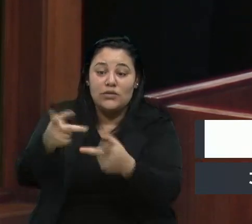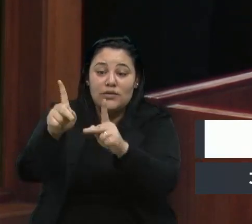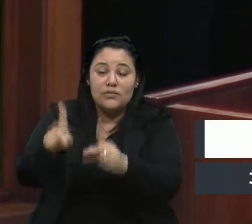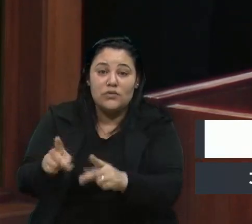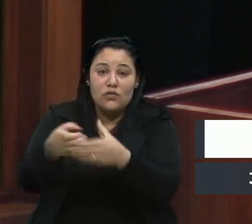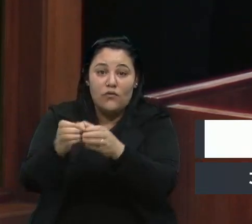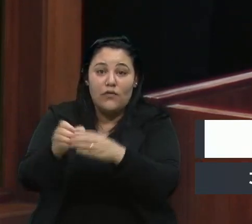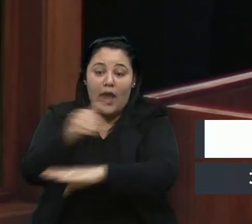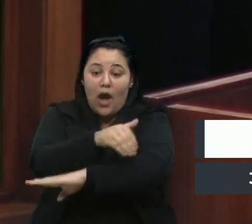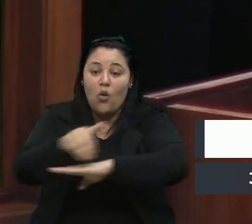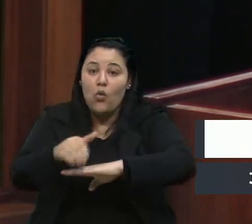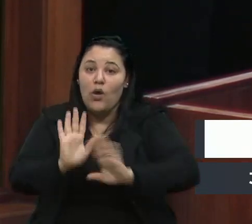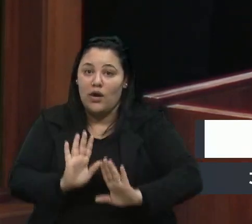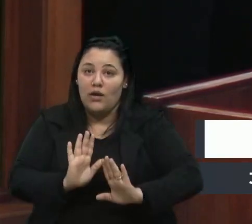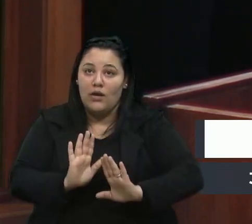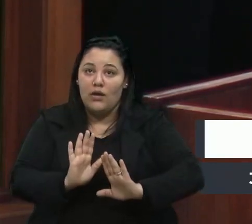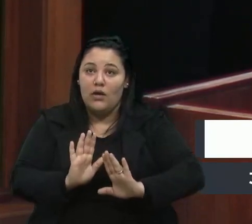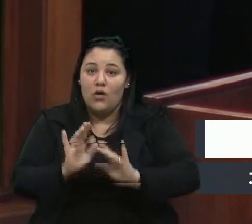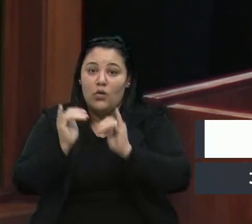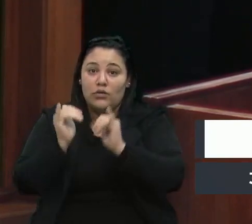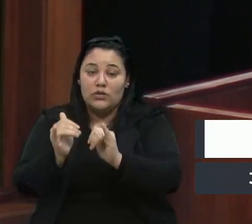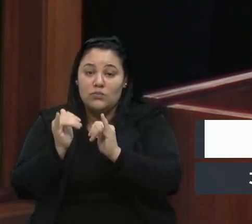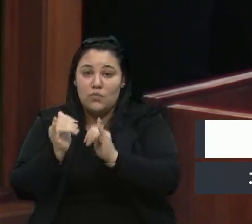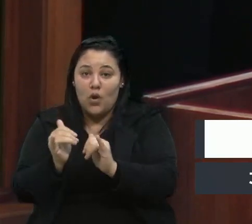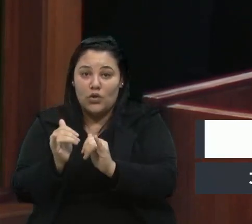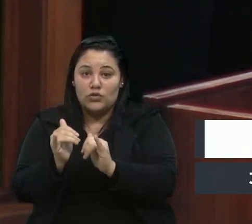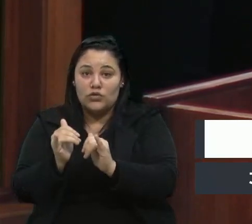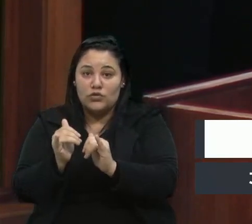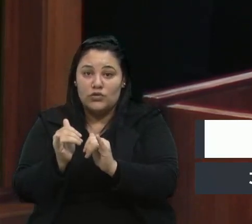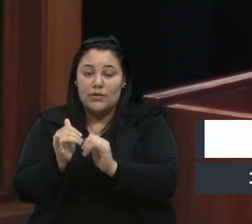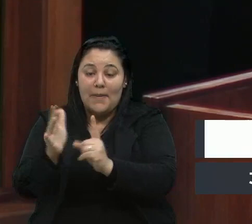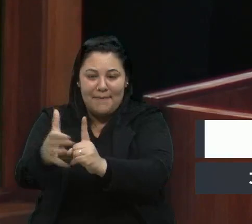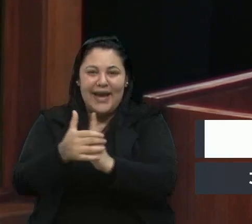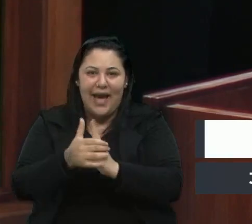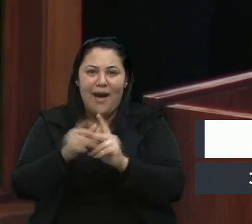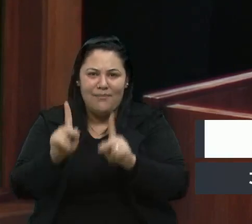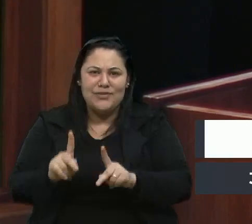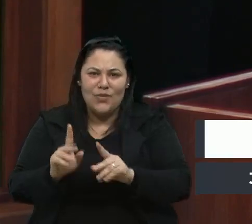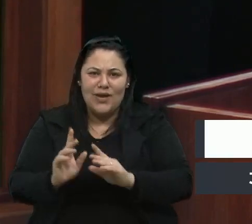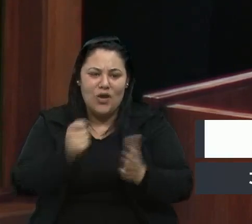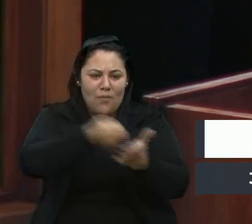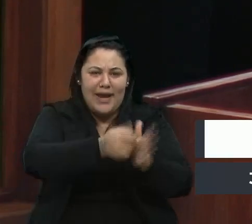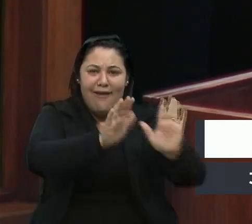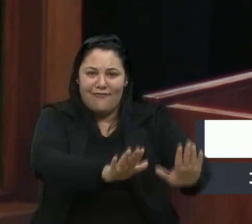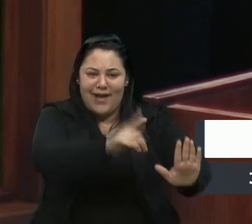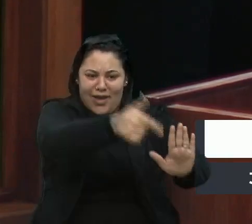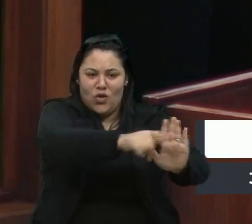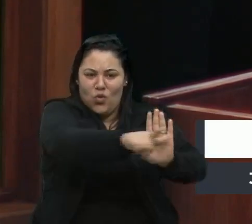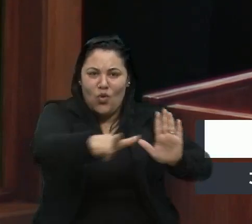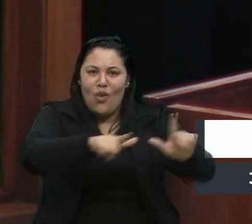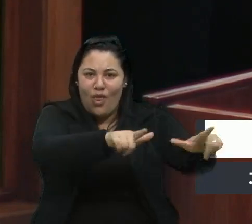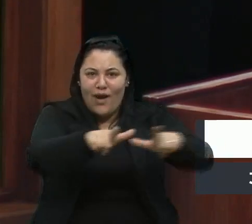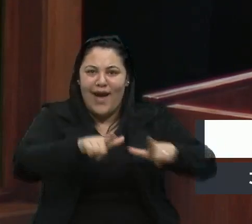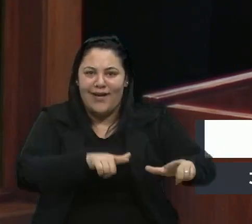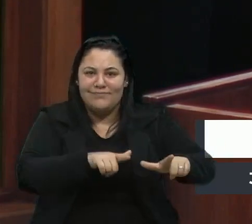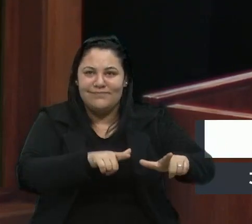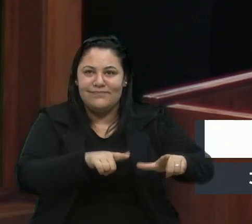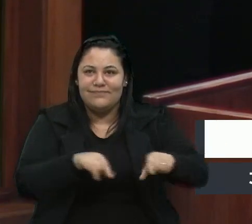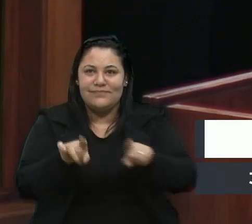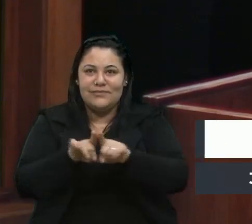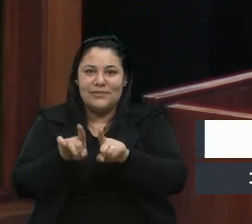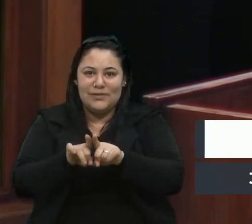remoção e o transporte compulsório de pessoas em situação de rua e o emprego de técnicas de arquitetura